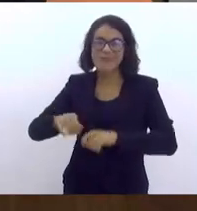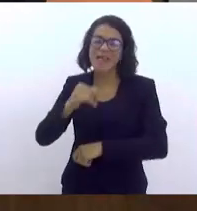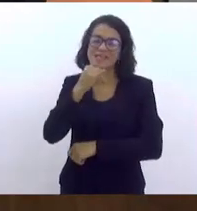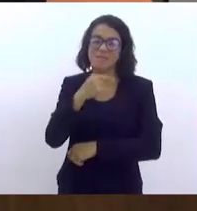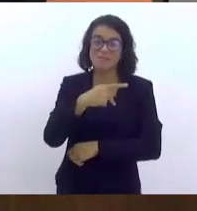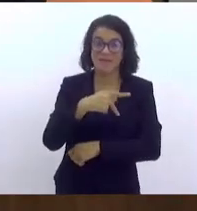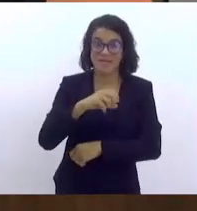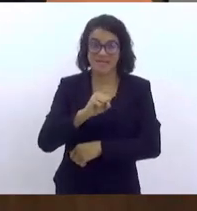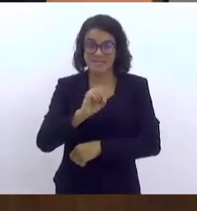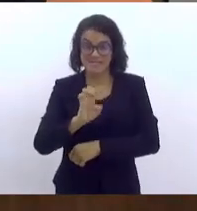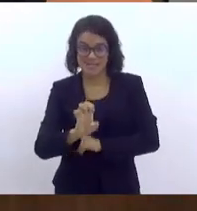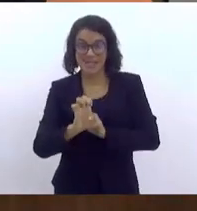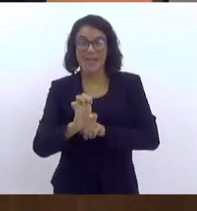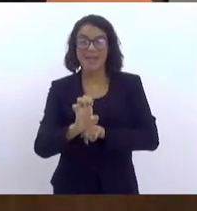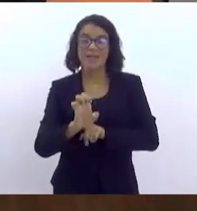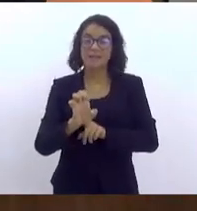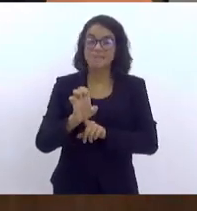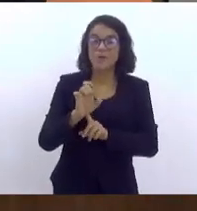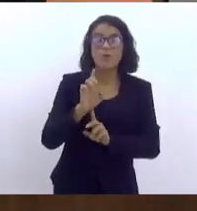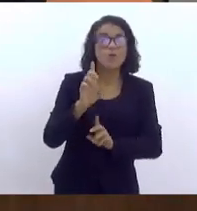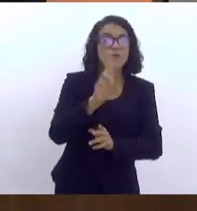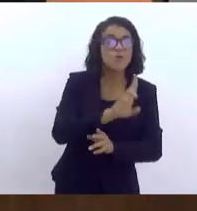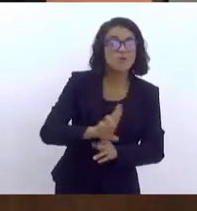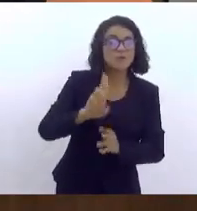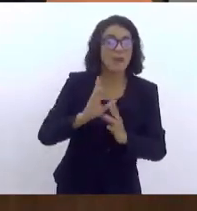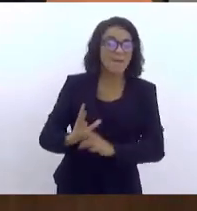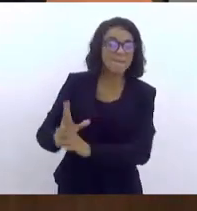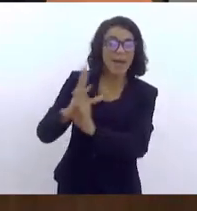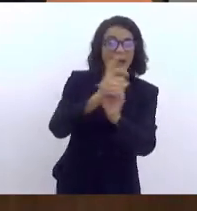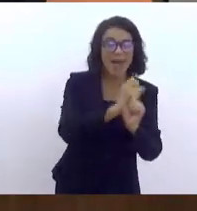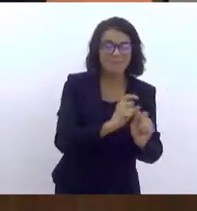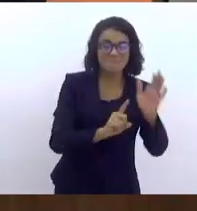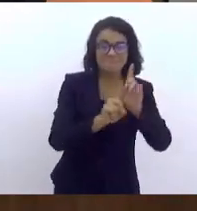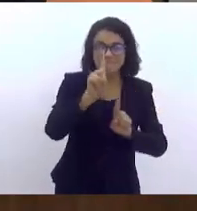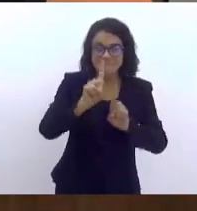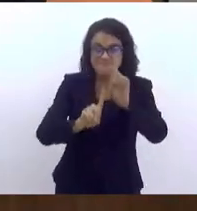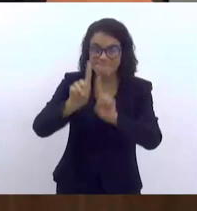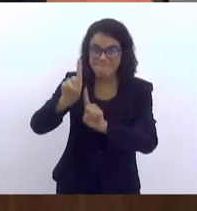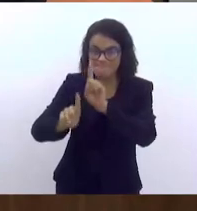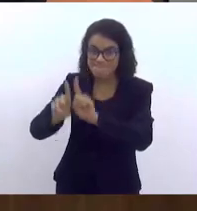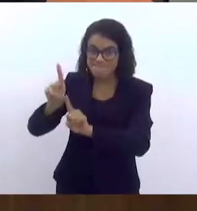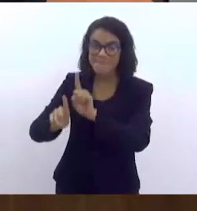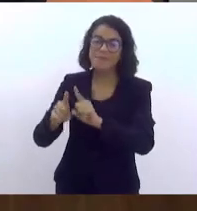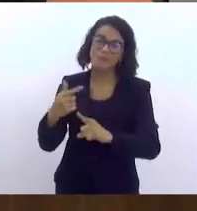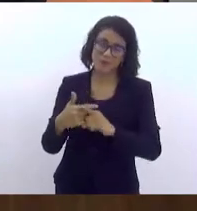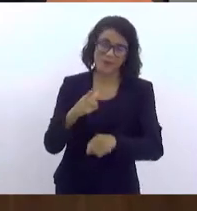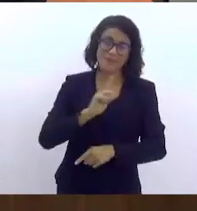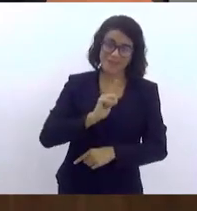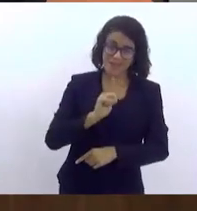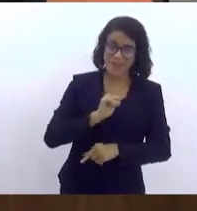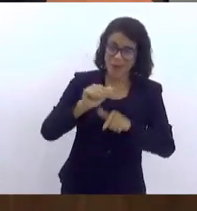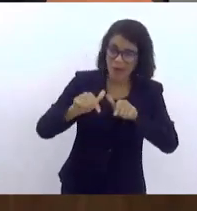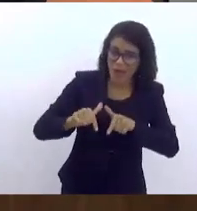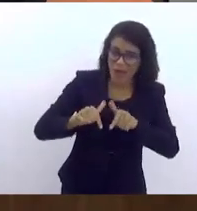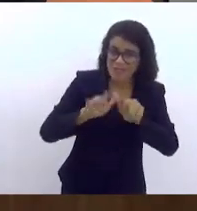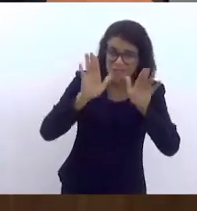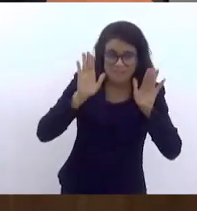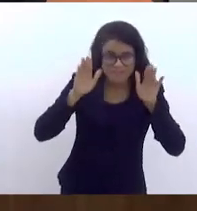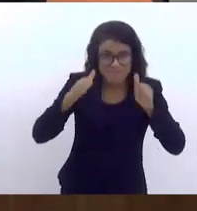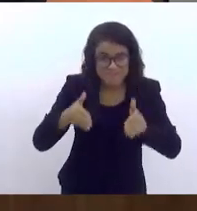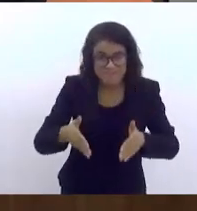PSE utilizar indicadores a partir do registro das ações do PSE porque temos uma ação específica